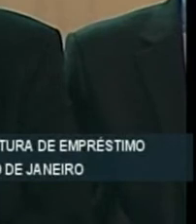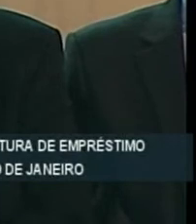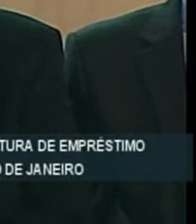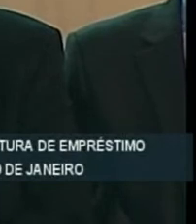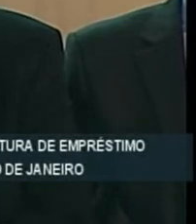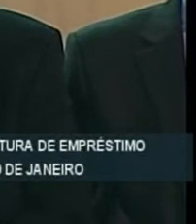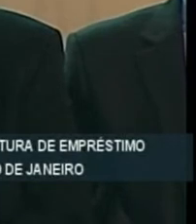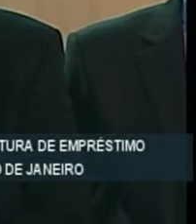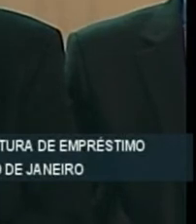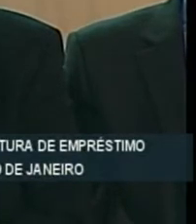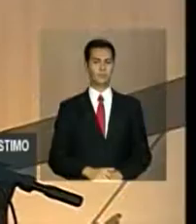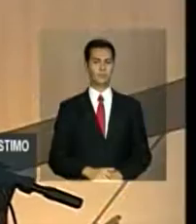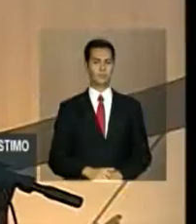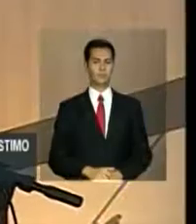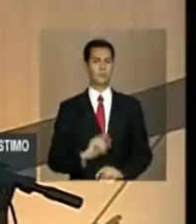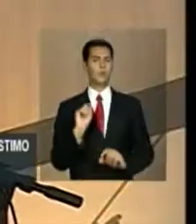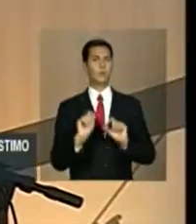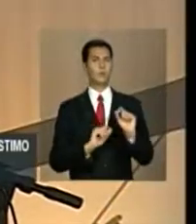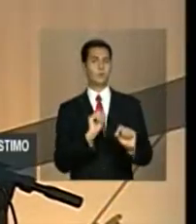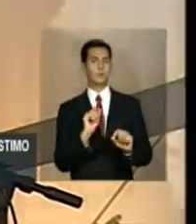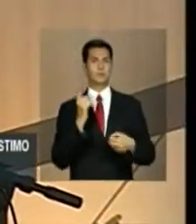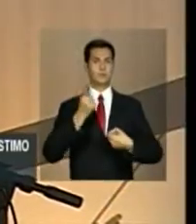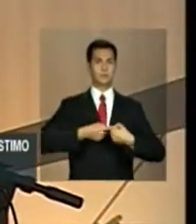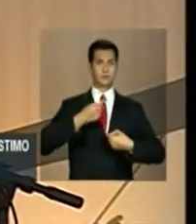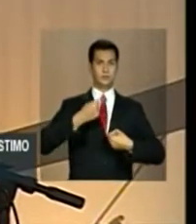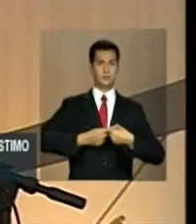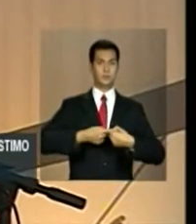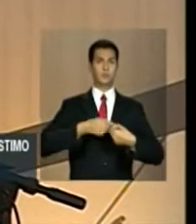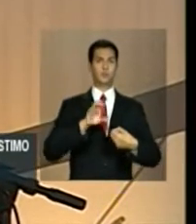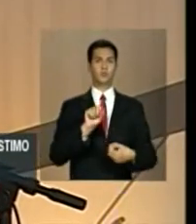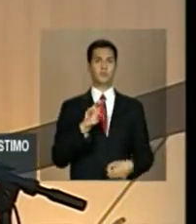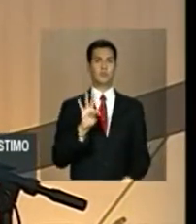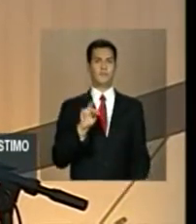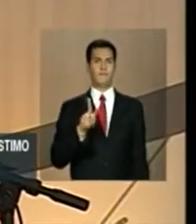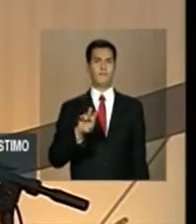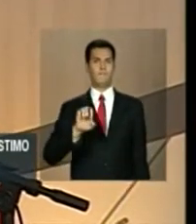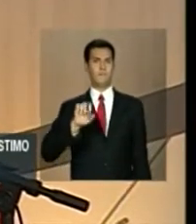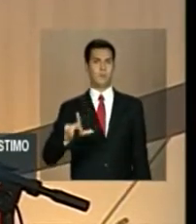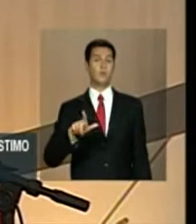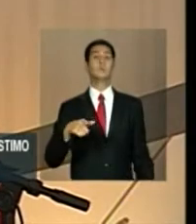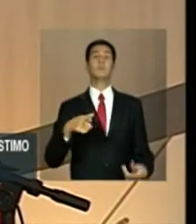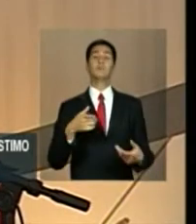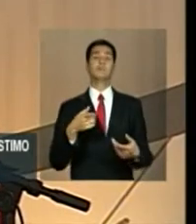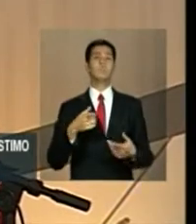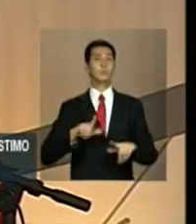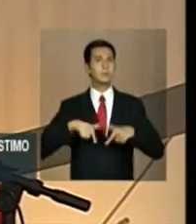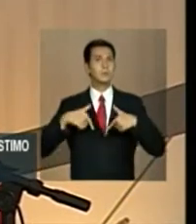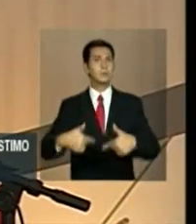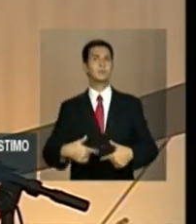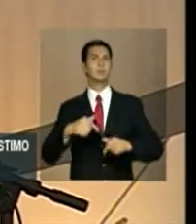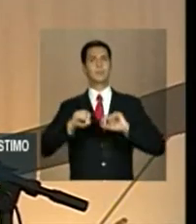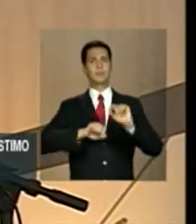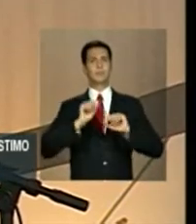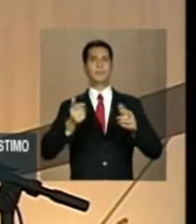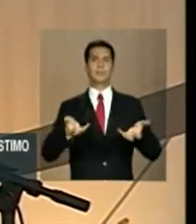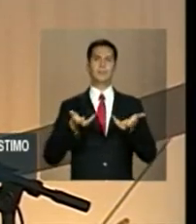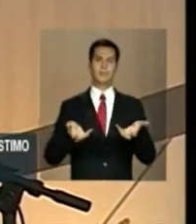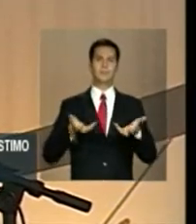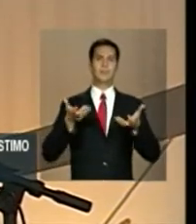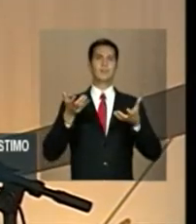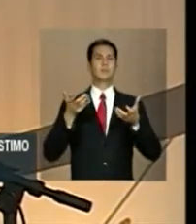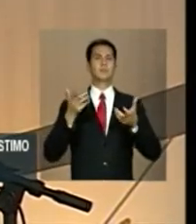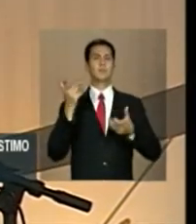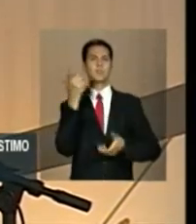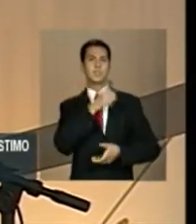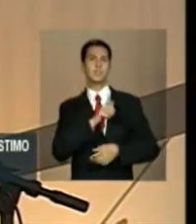instrumentos no que se refere a cidades sustentáveis é transformar as cidades e as regiões em